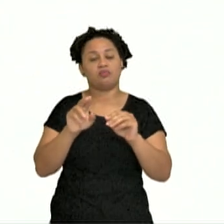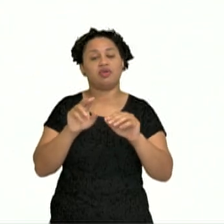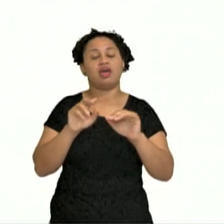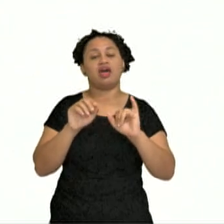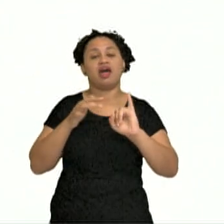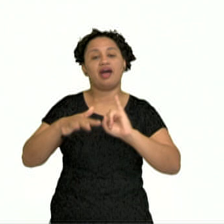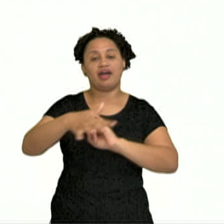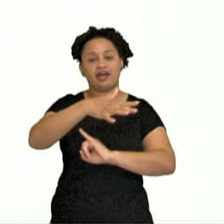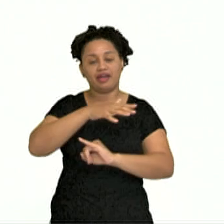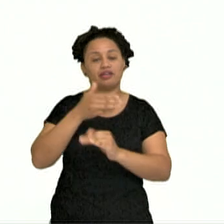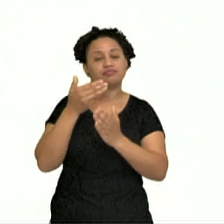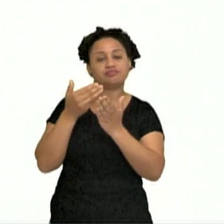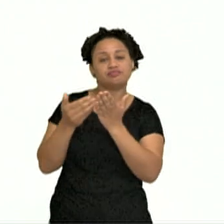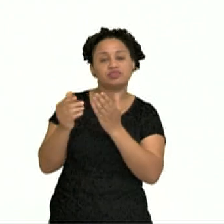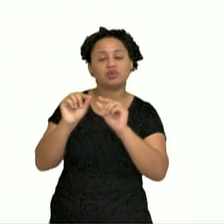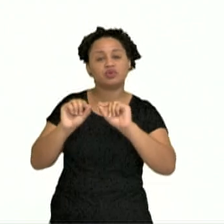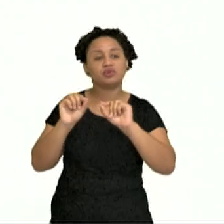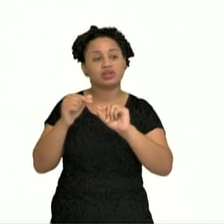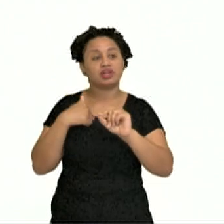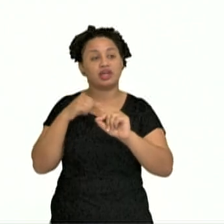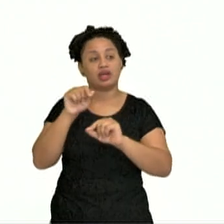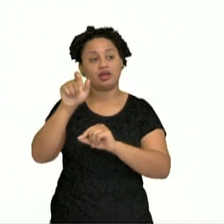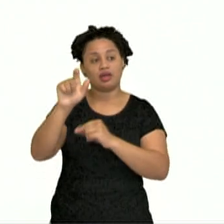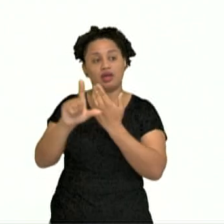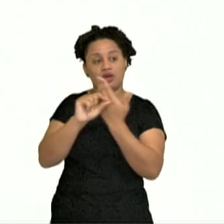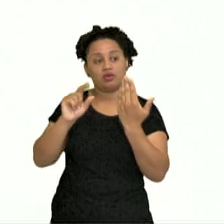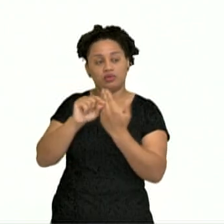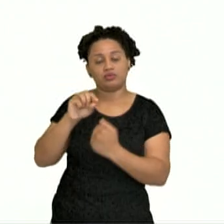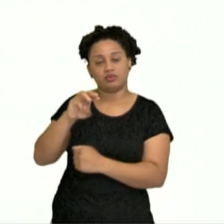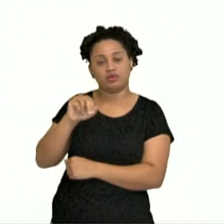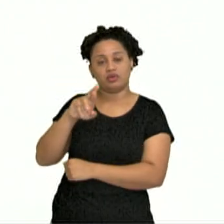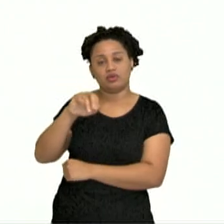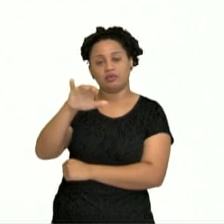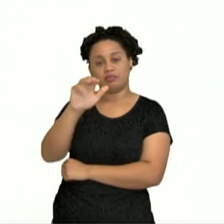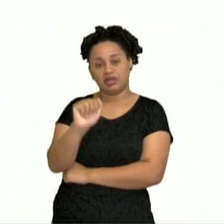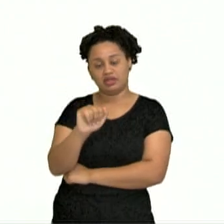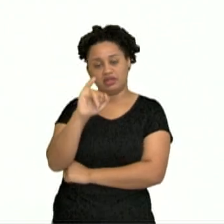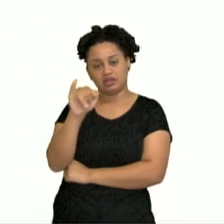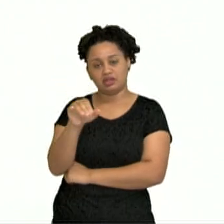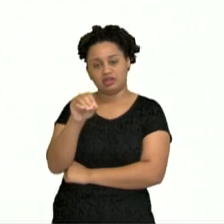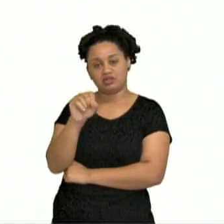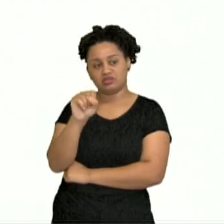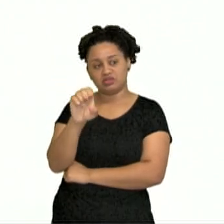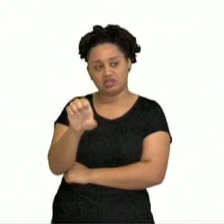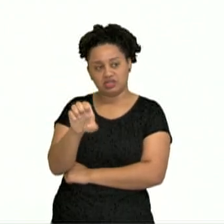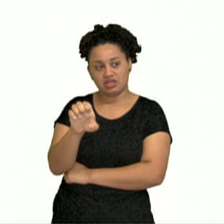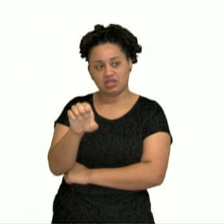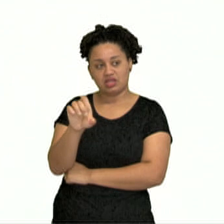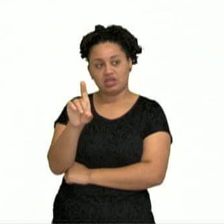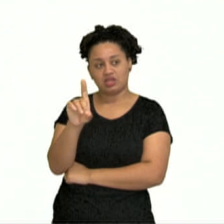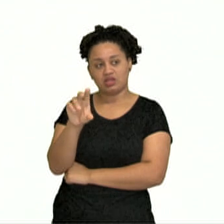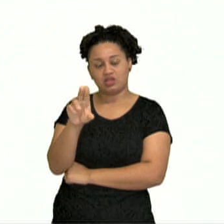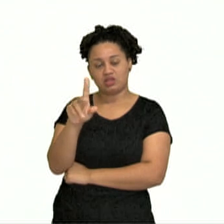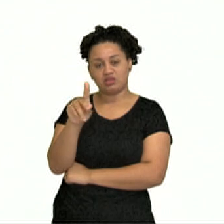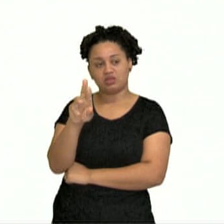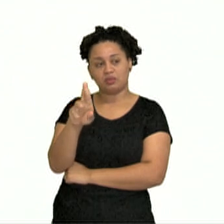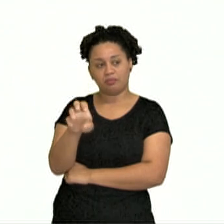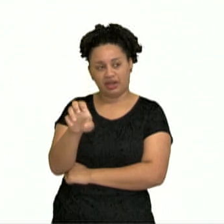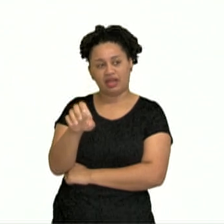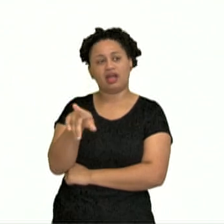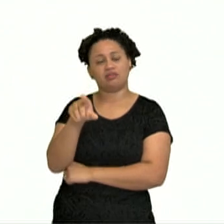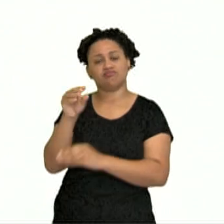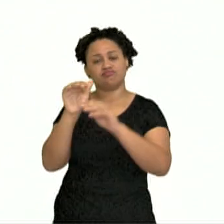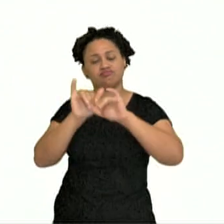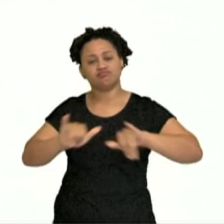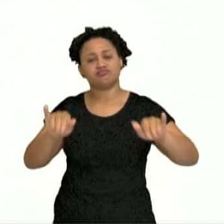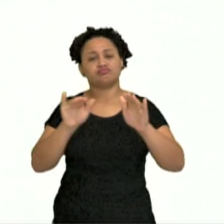uma obra literária de Maria José Dupré. Foi publicada em 1944, então faz tempinho,